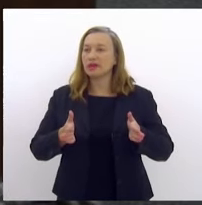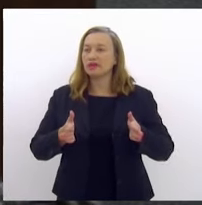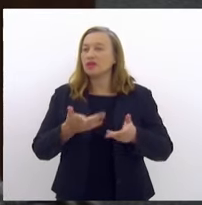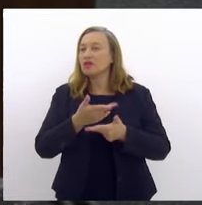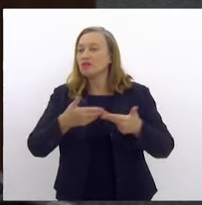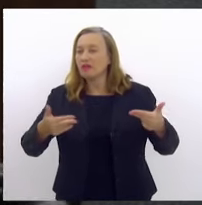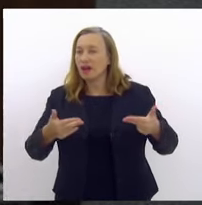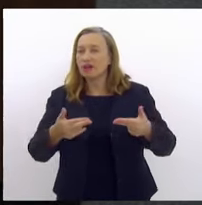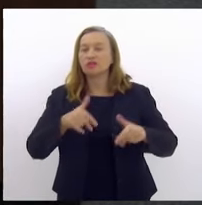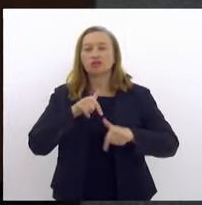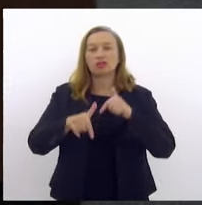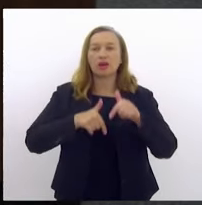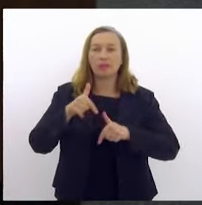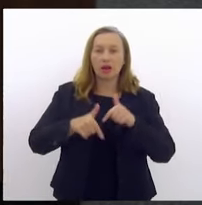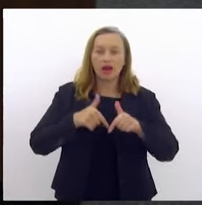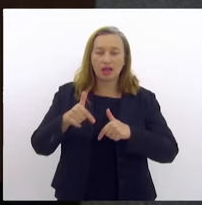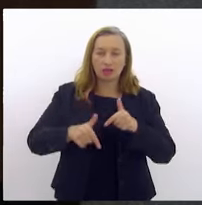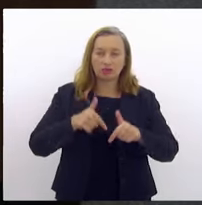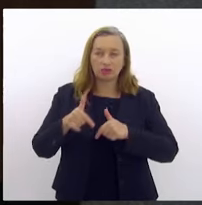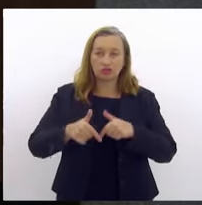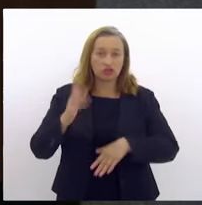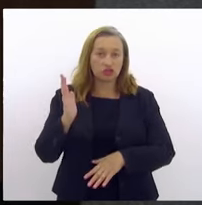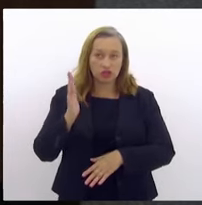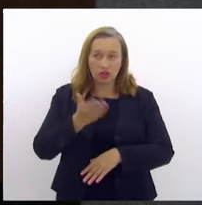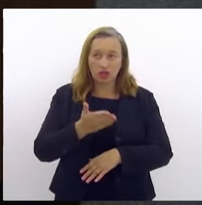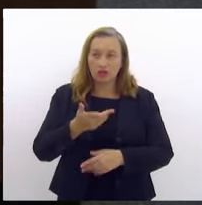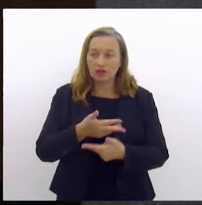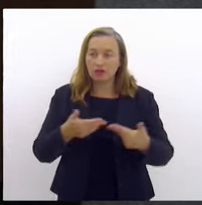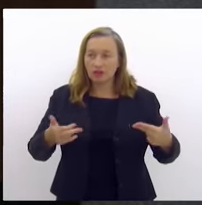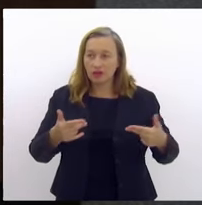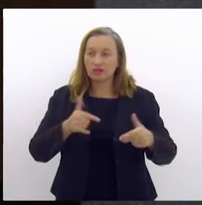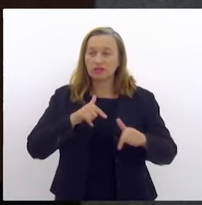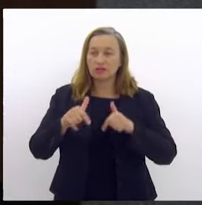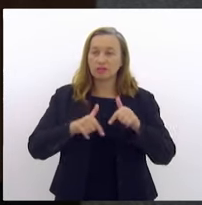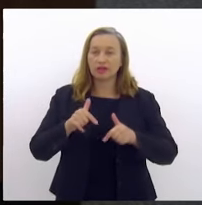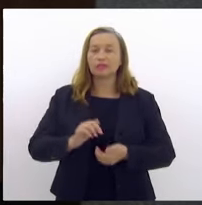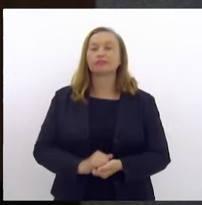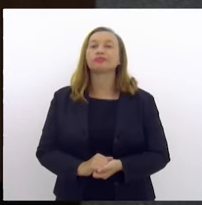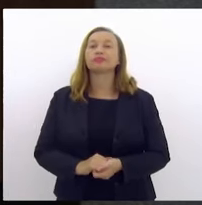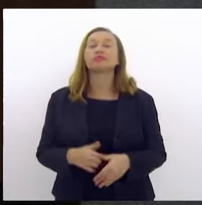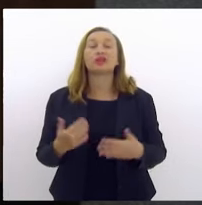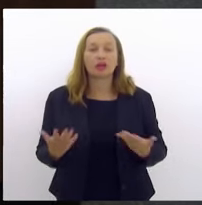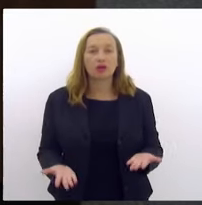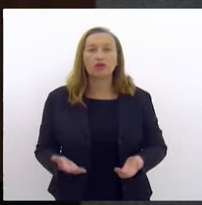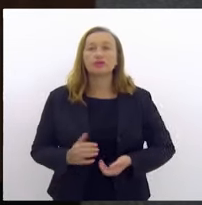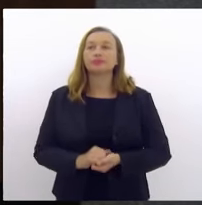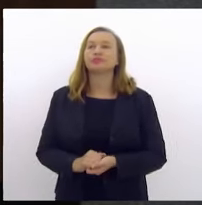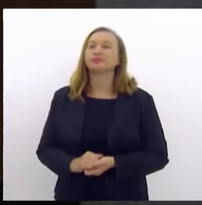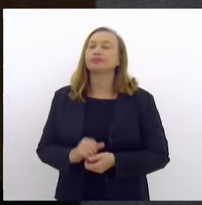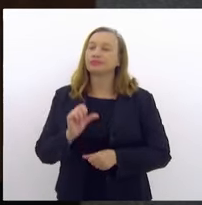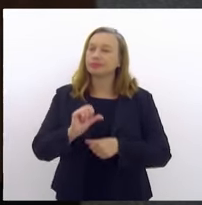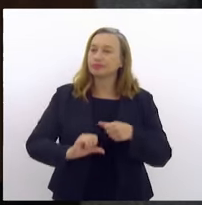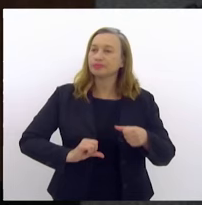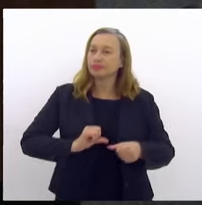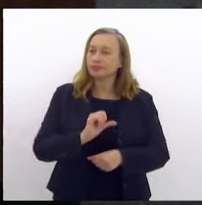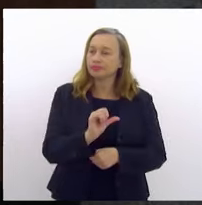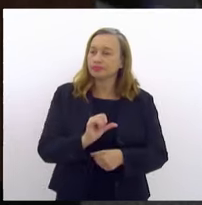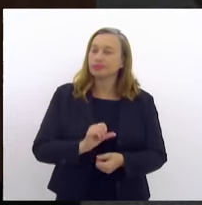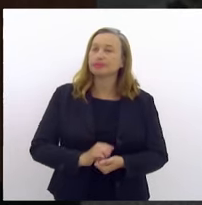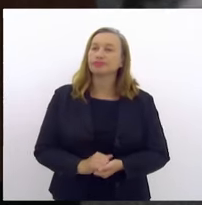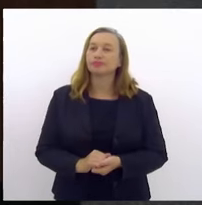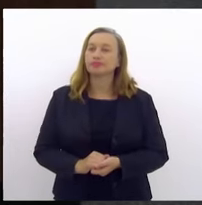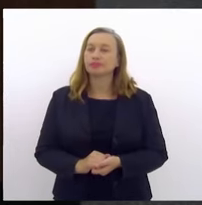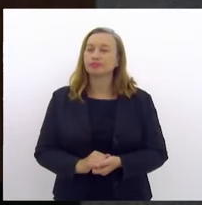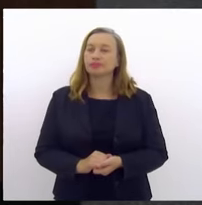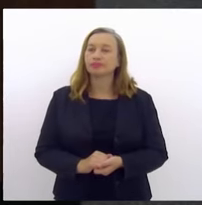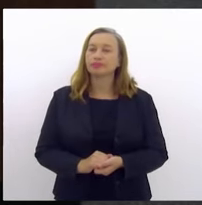centenas de empregos diretos e muitos empregos indiretos. Então, a gente está transformando o